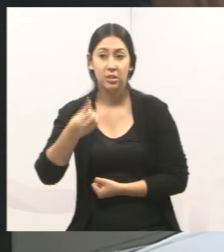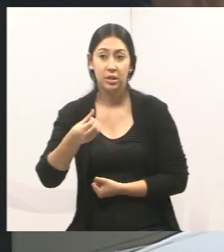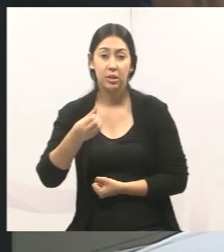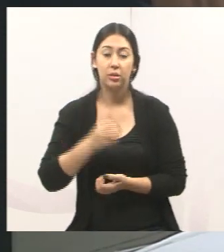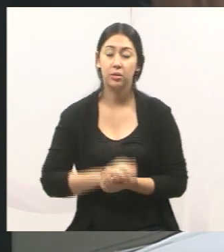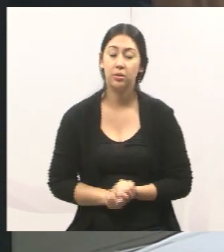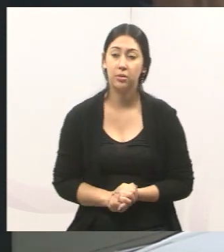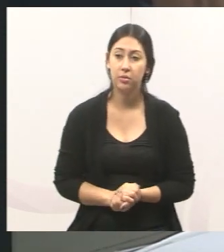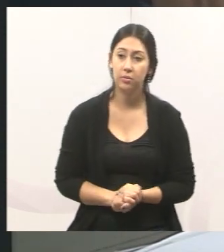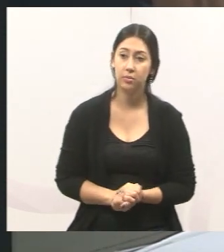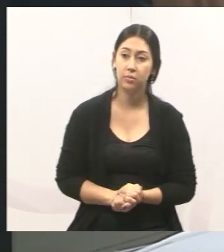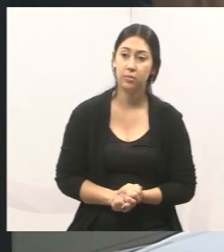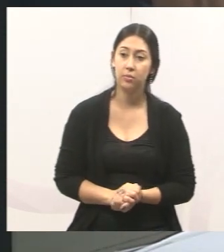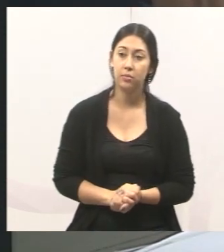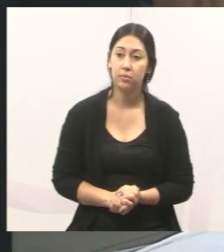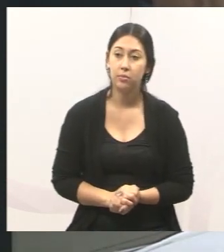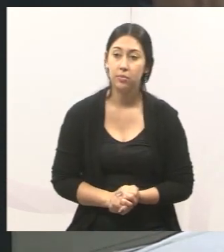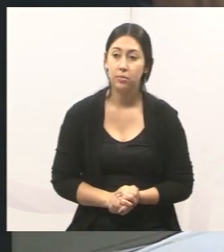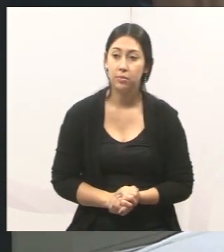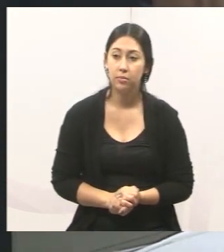Mota.